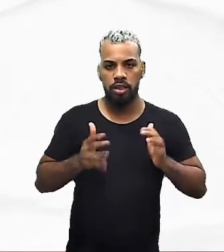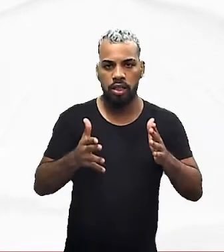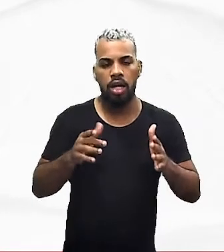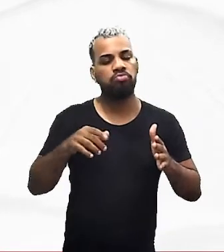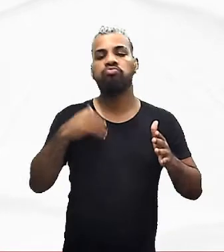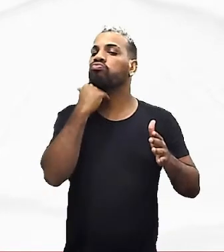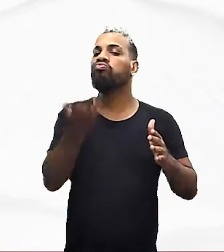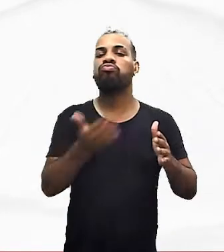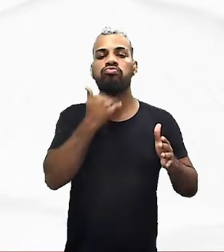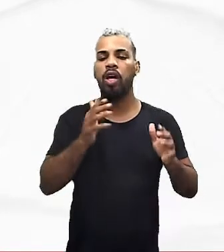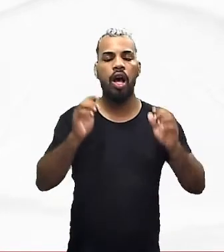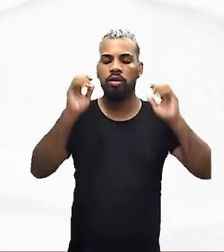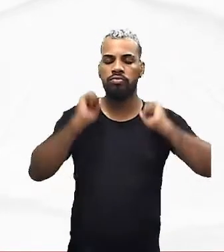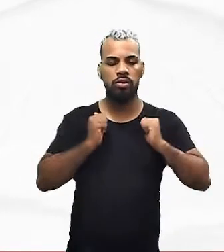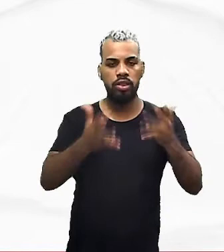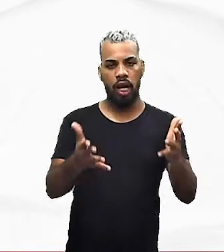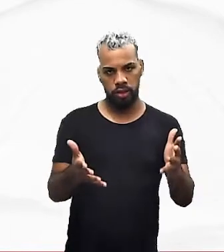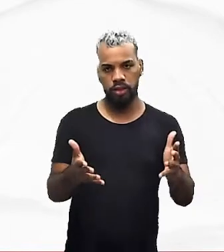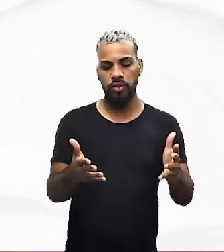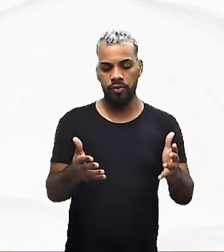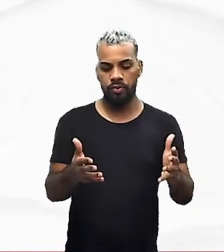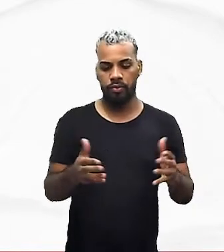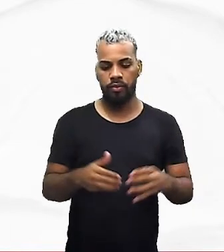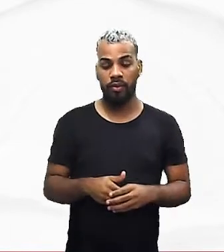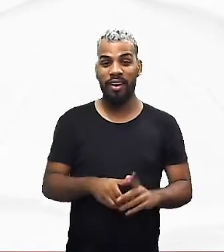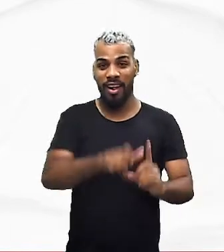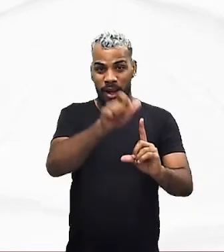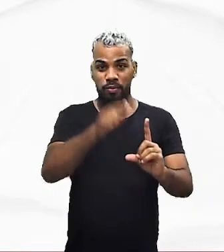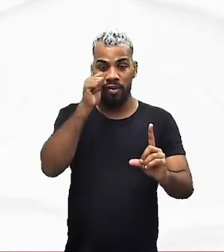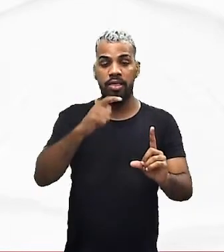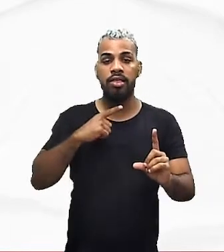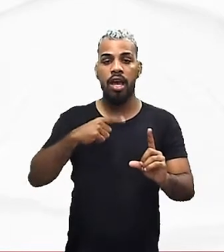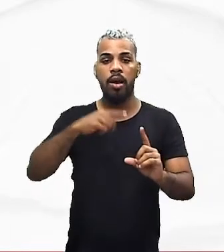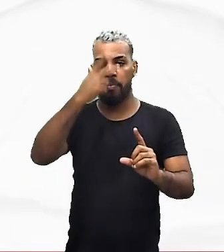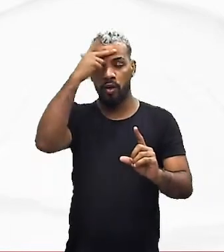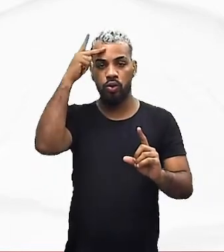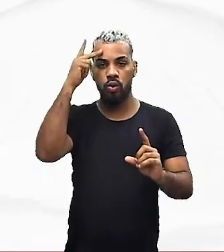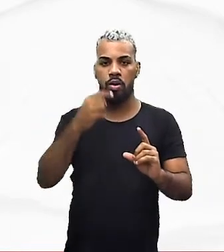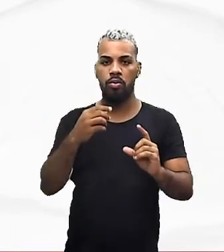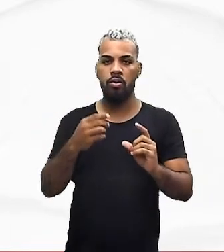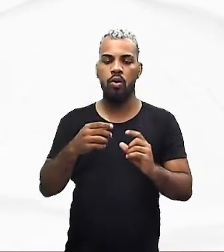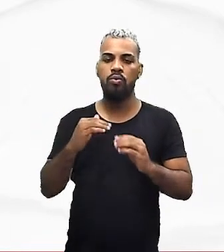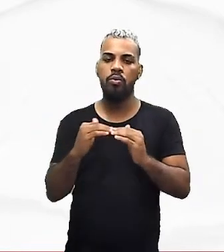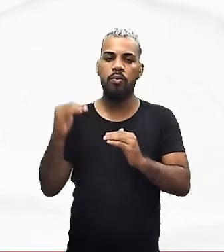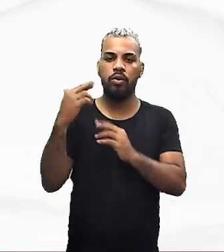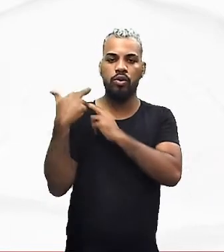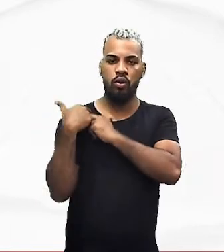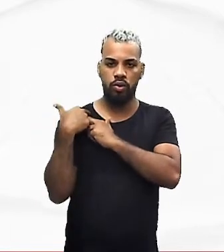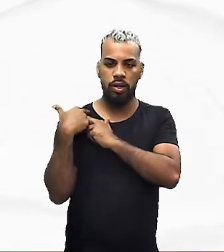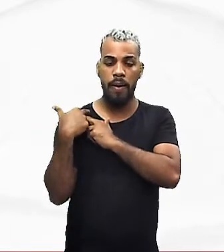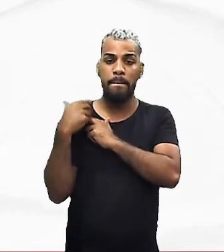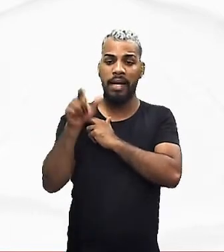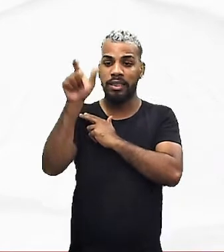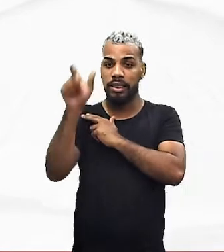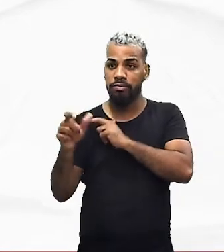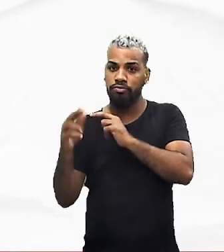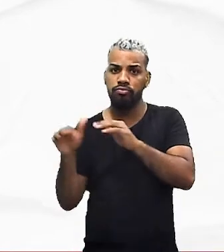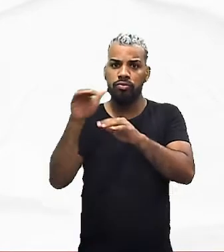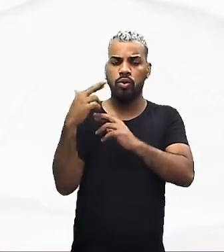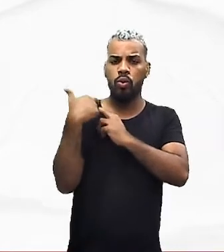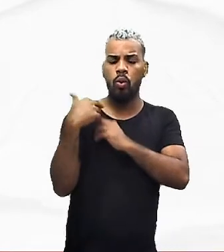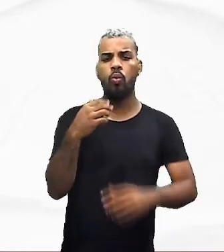entendesse. Constava também que a Aurélia tinha um tutor, mas essa entidade era desconhecida. A